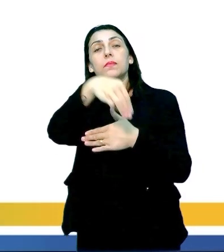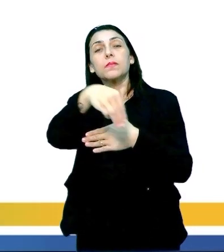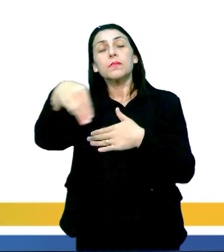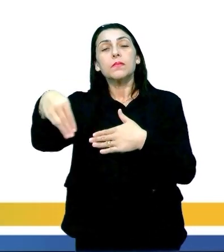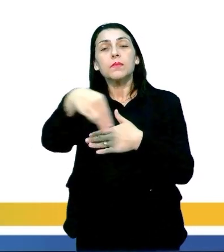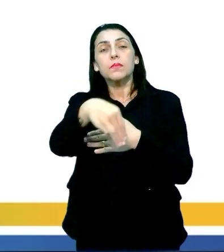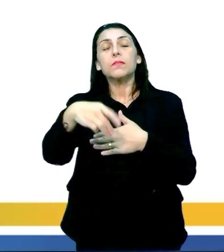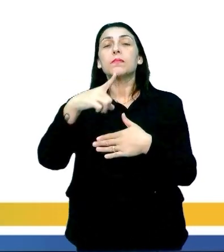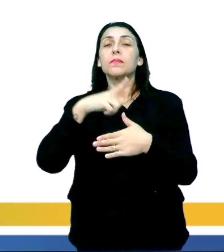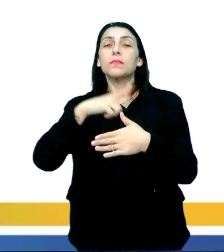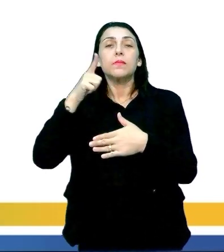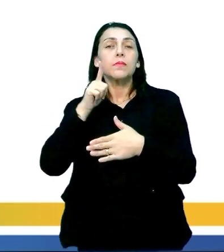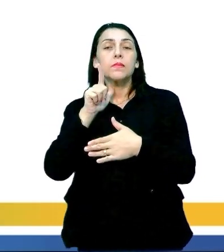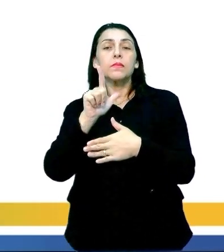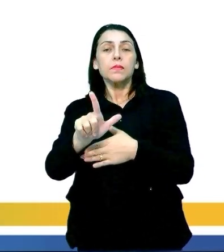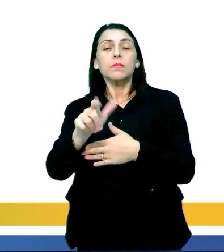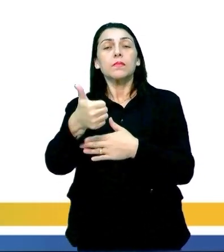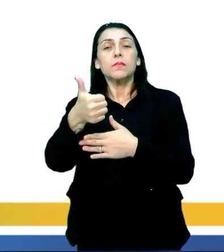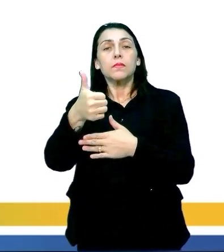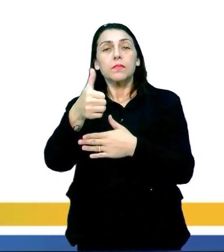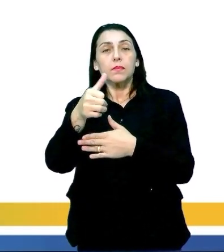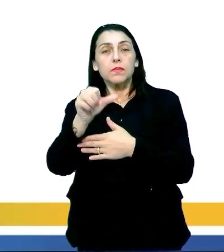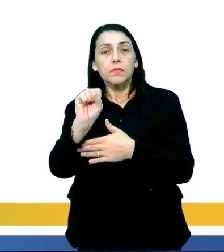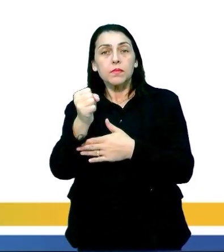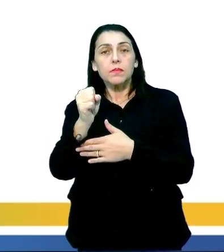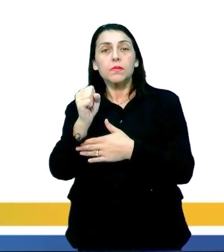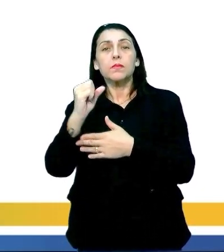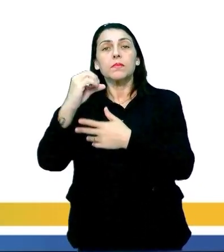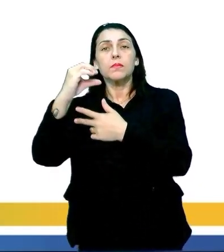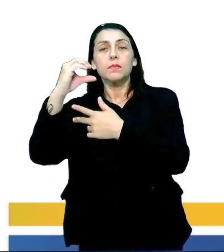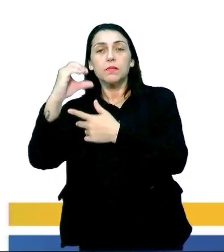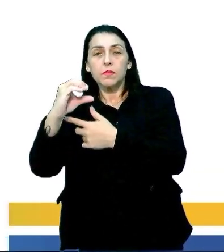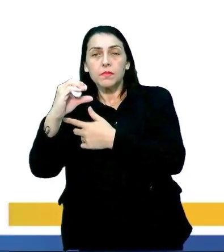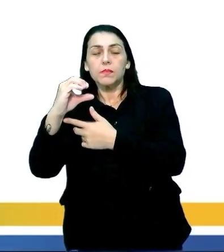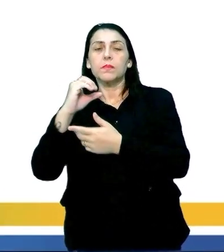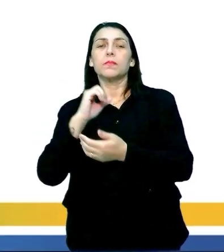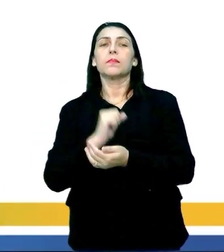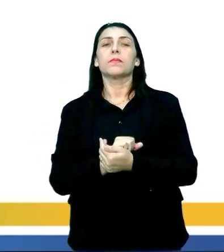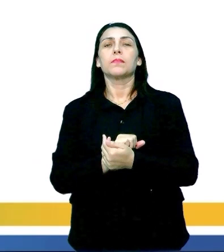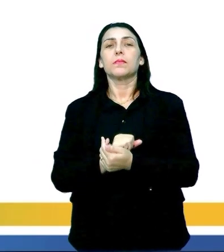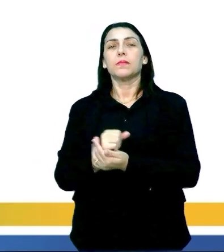minutos ela tem que atingir a esse ponto. Então, vamos lá.